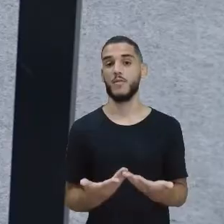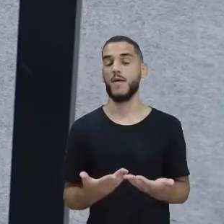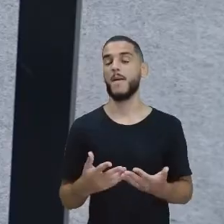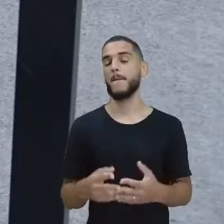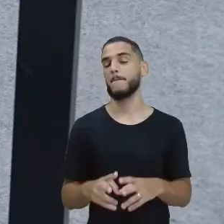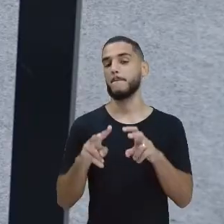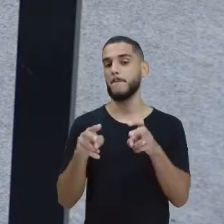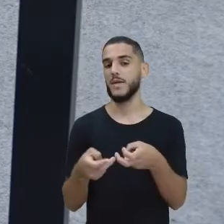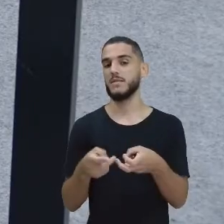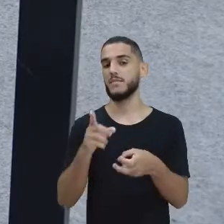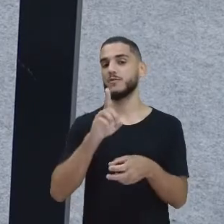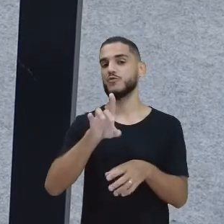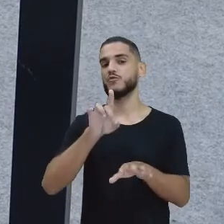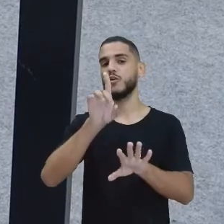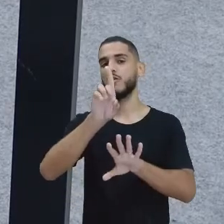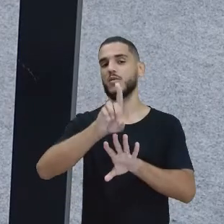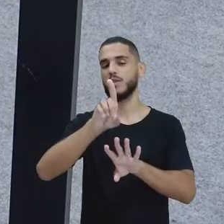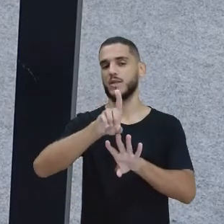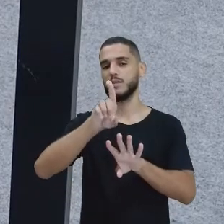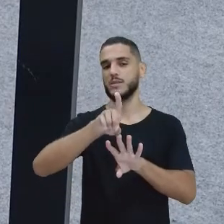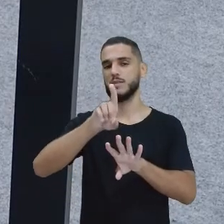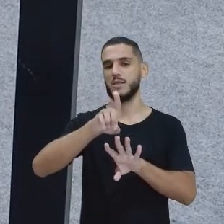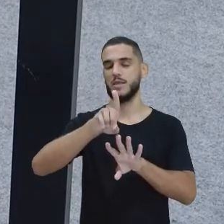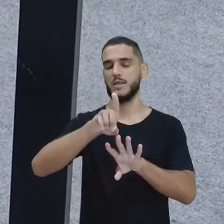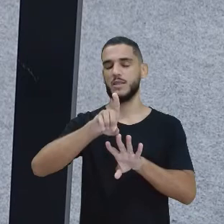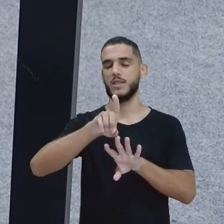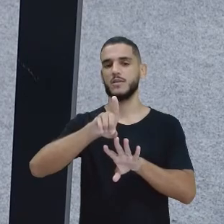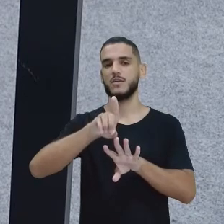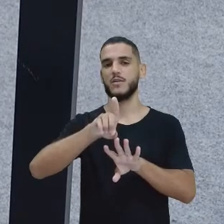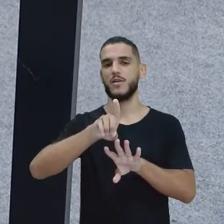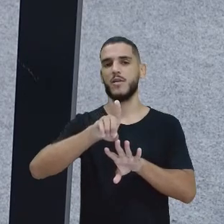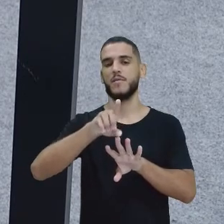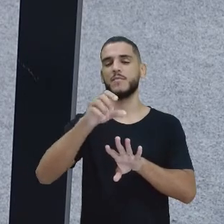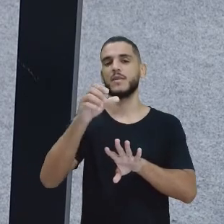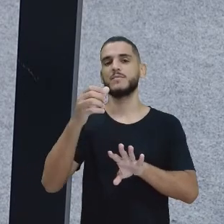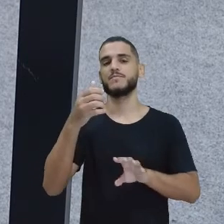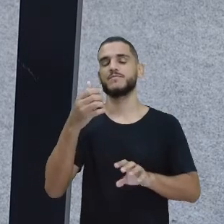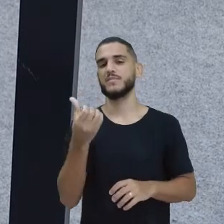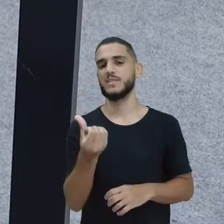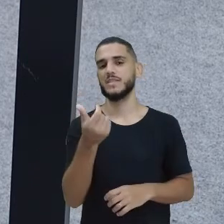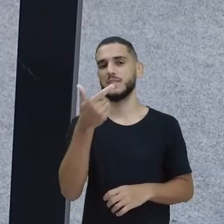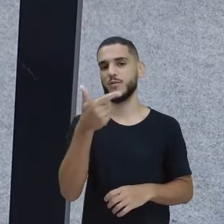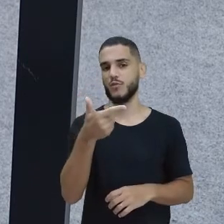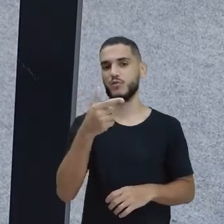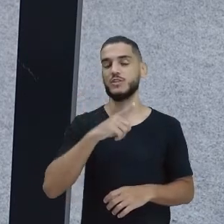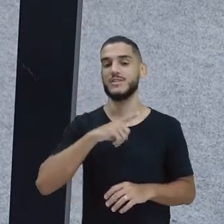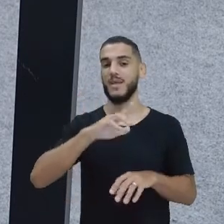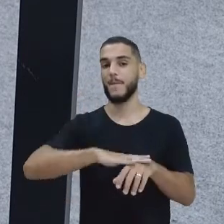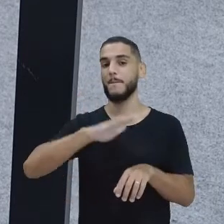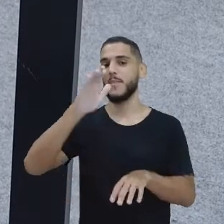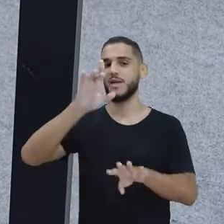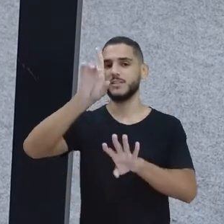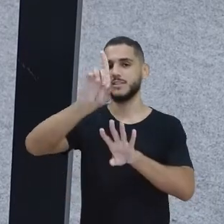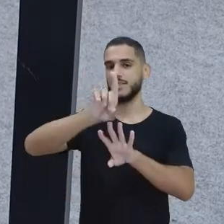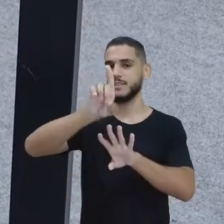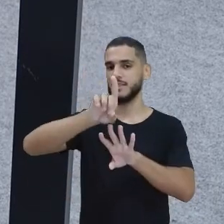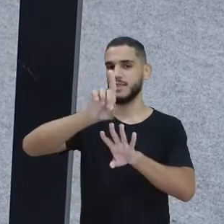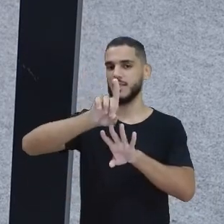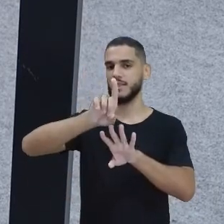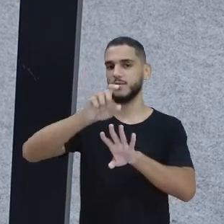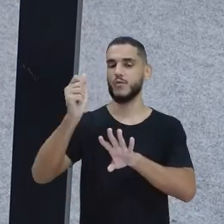dezenas, vocês sabem que as dezenas são as barrinhas, no 62 nós temos mais dezenas do que no